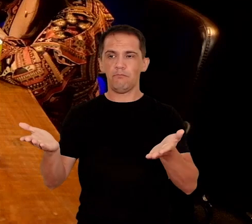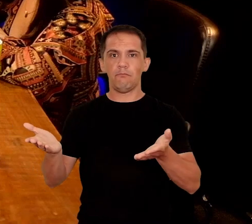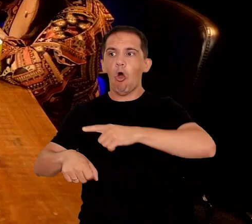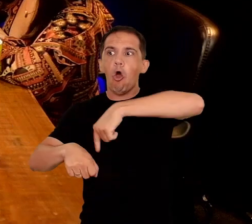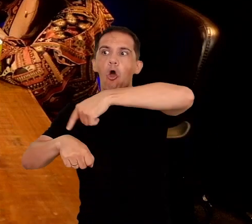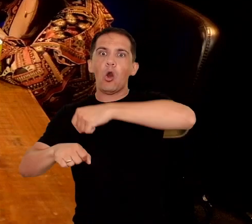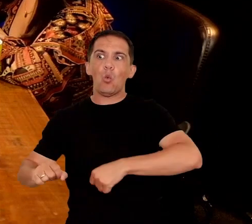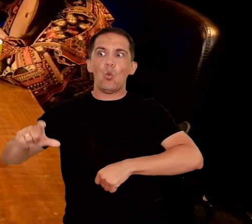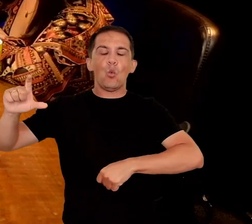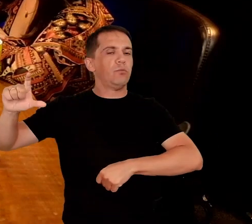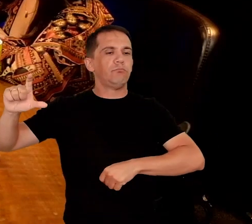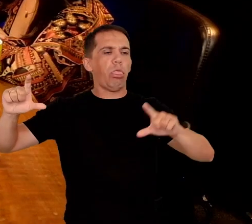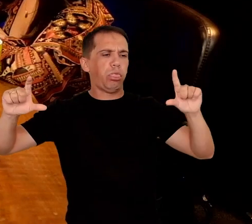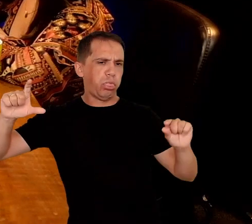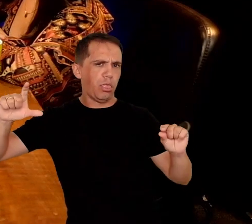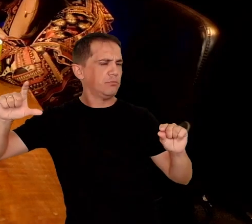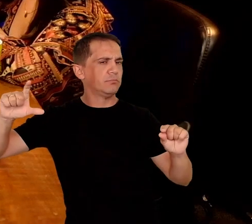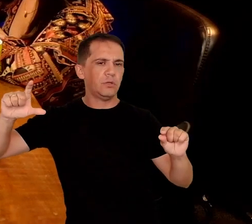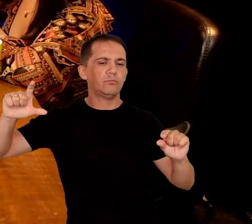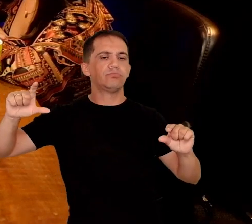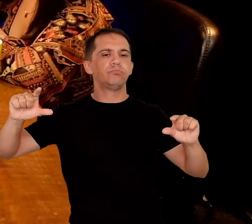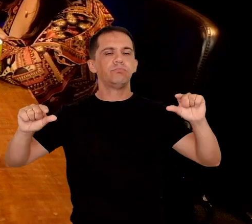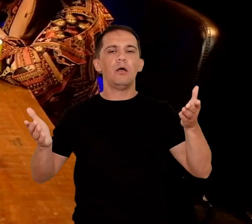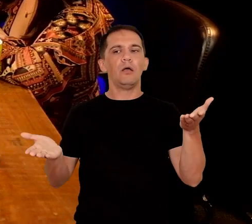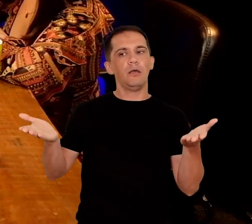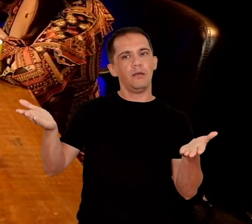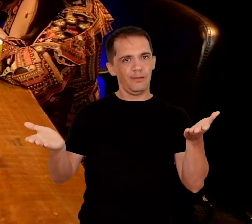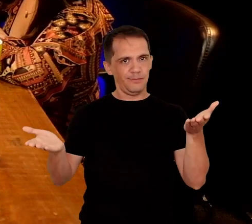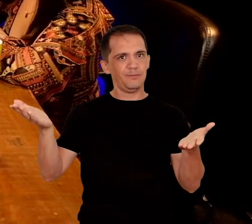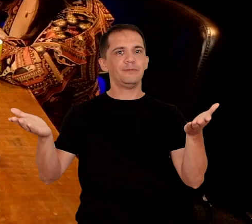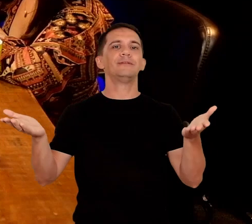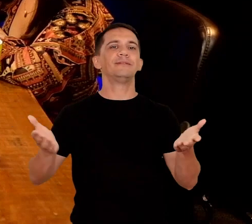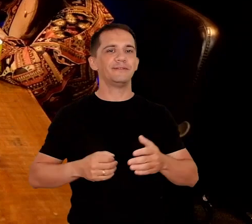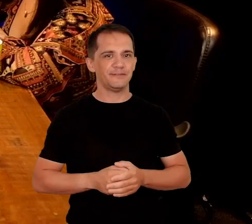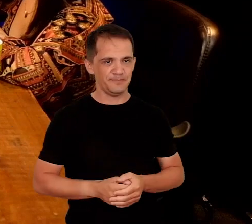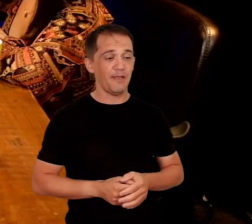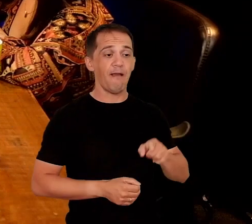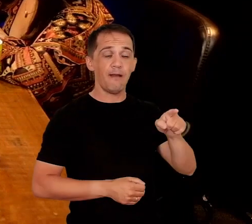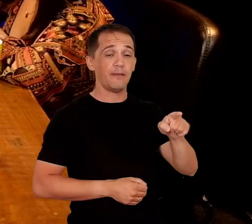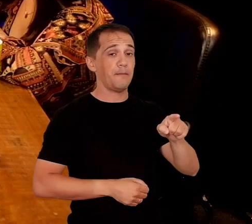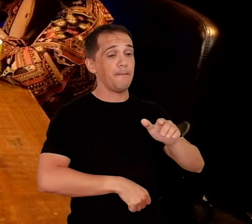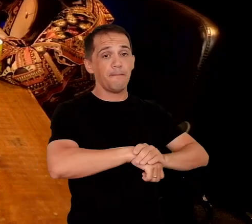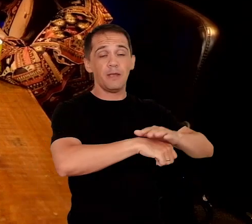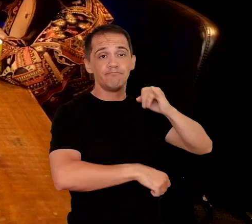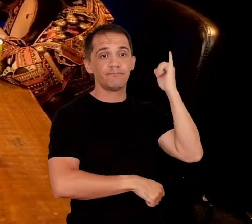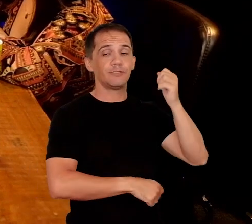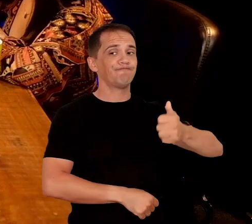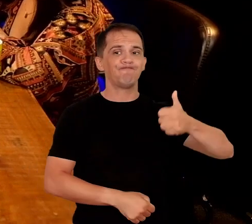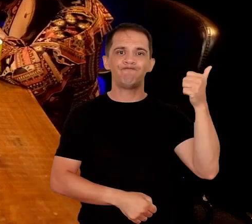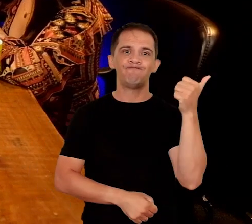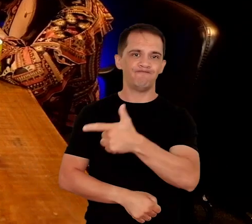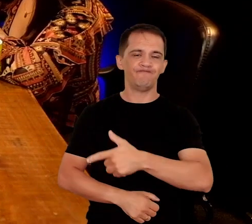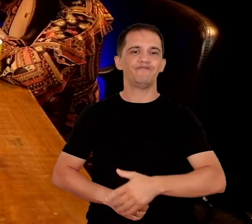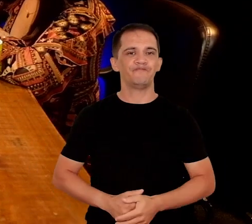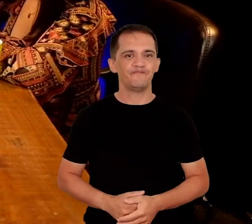amigos surdos e as outras pessoas surdas a qual a gente ajuda, sempre, assim, numa agenda maior da nossa vida, né? E o